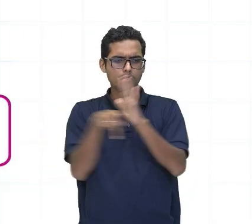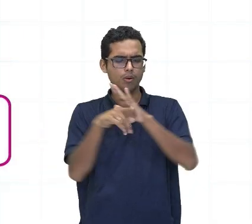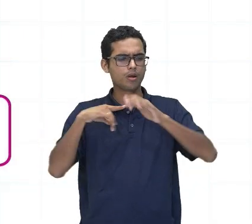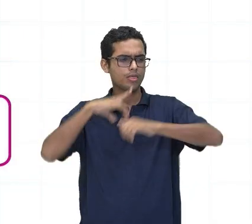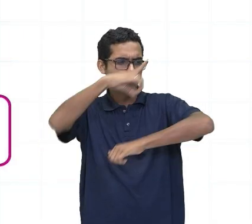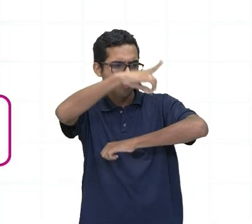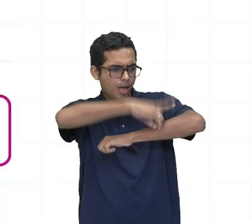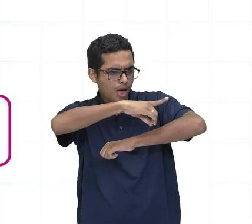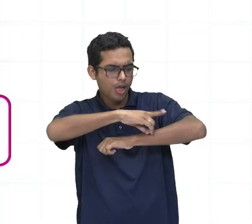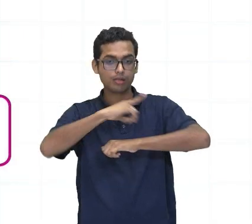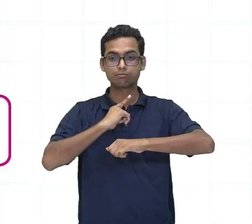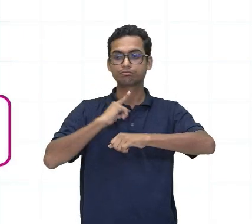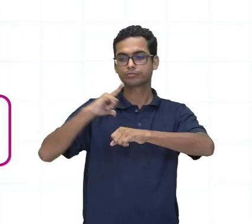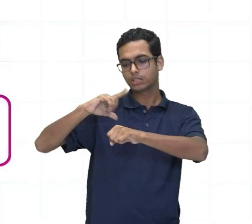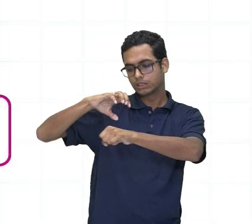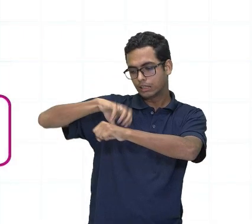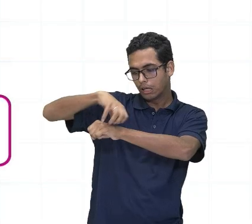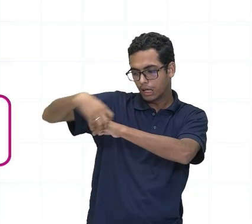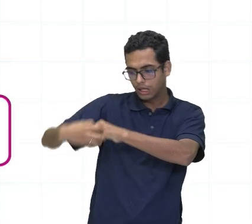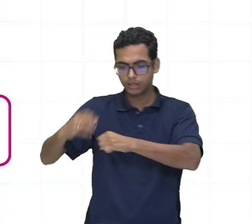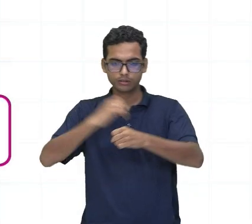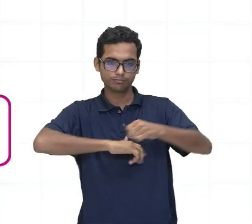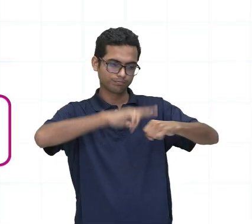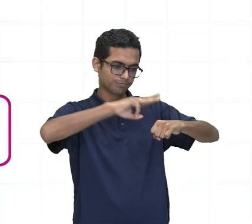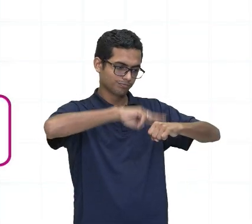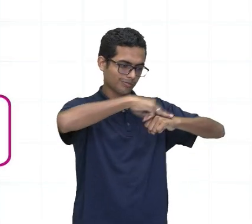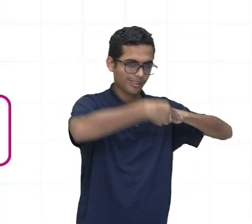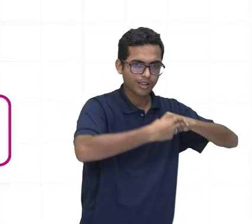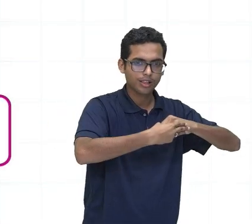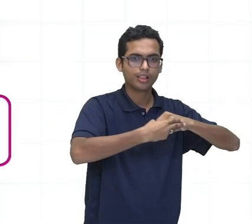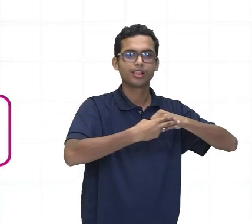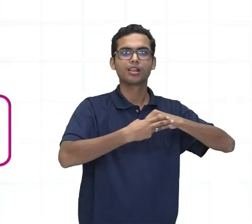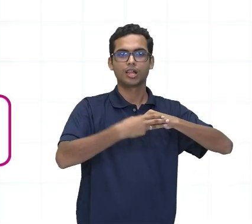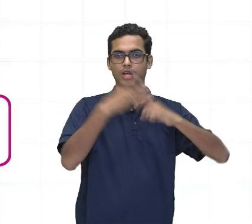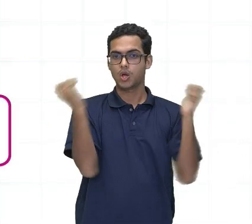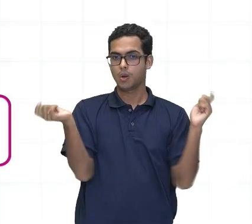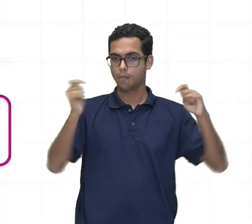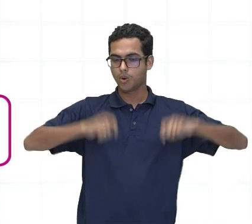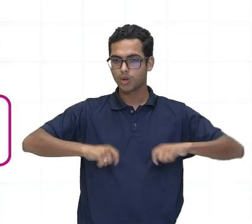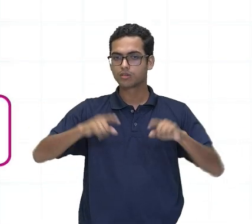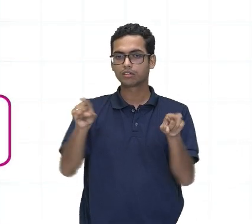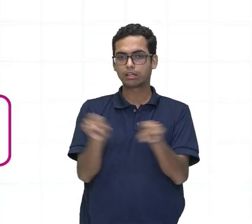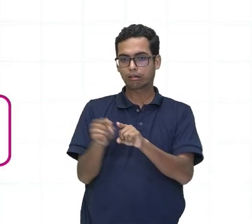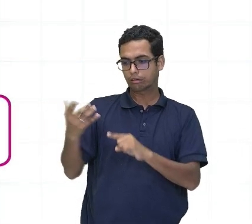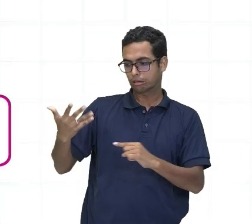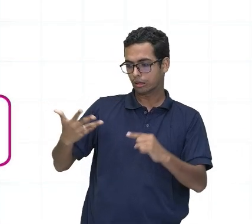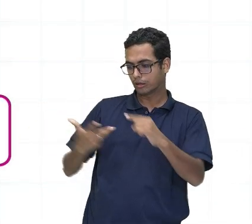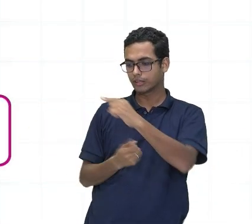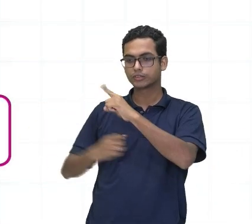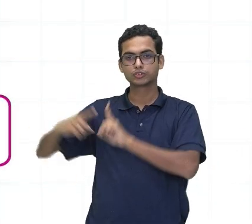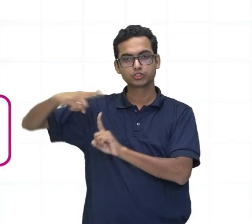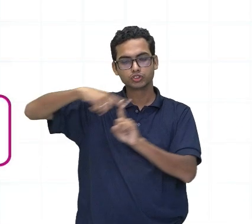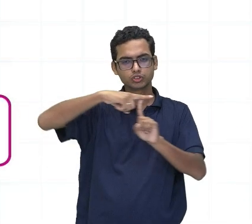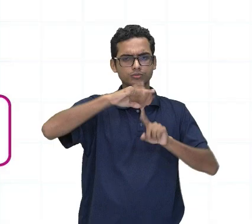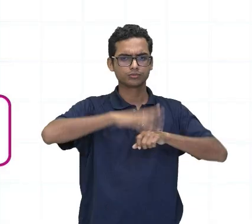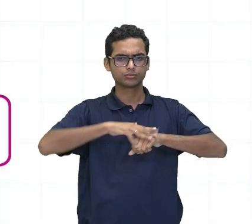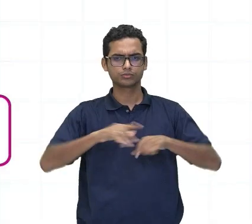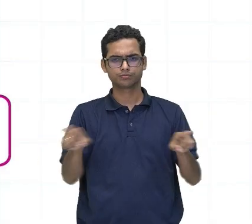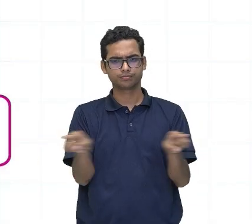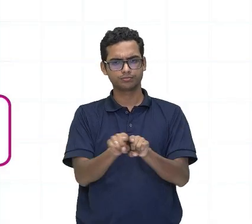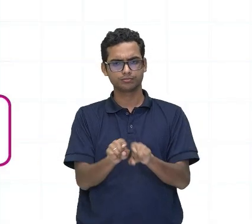Zika e o chikungunya, então vocês já estão adquirindo conhecimento que pode passar para casa também, tá?